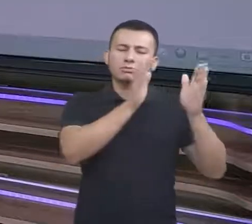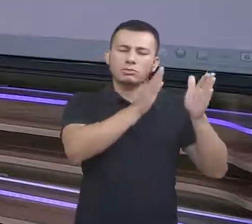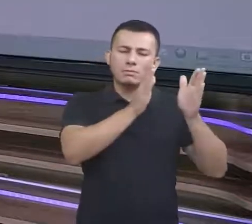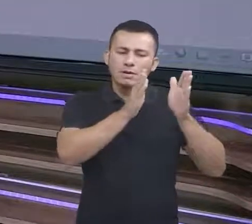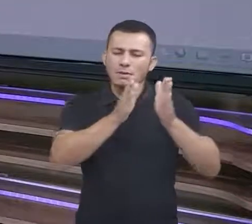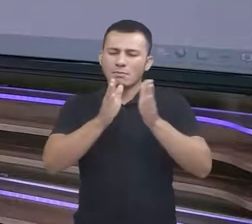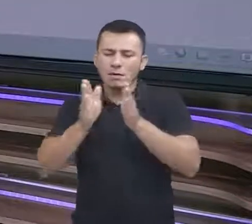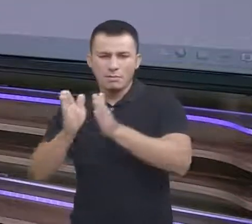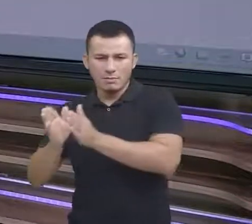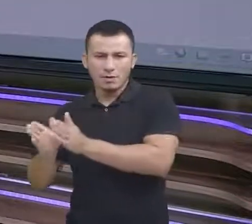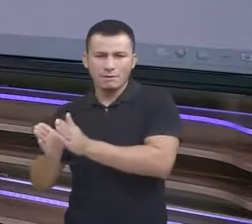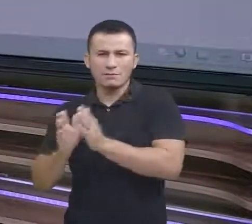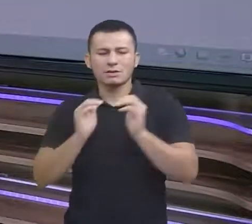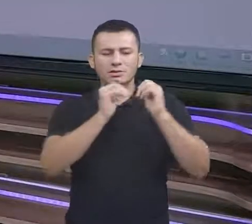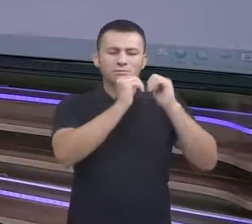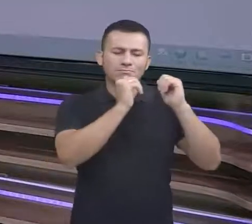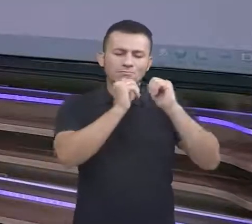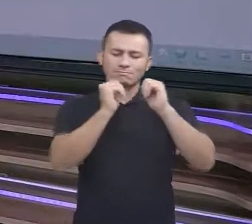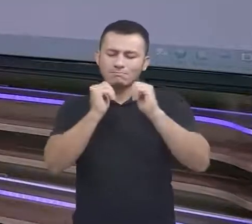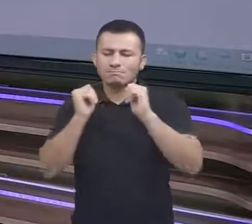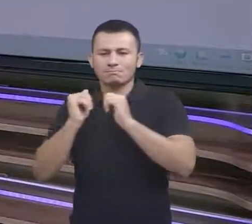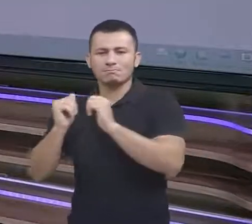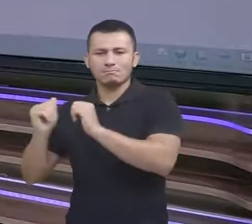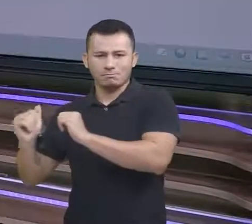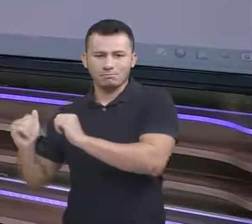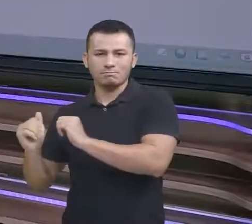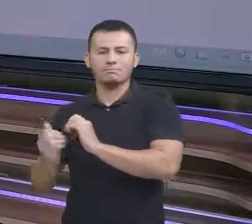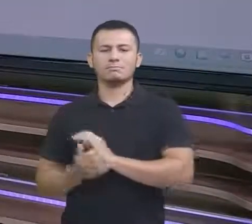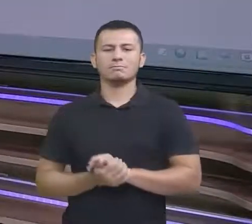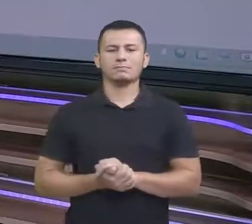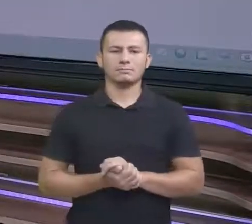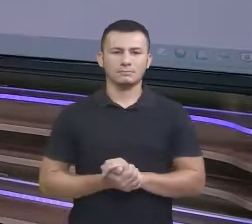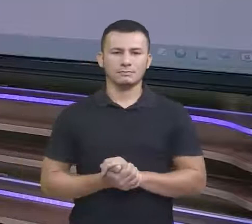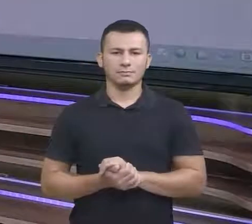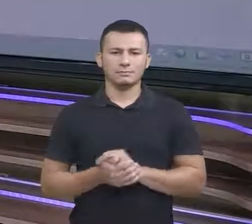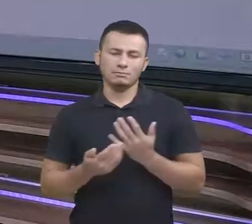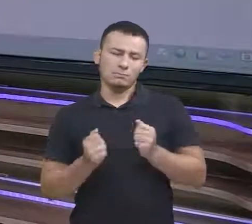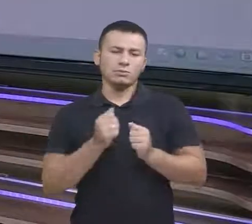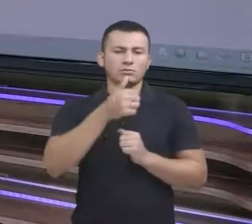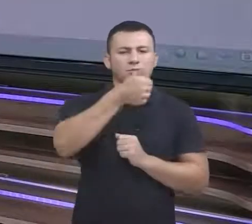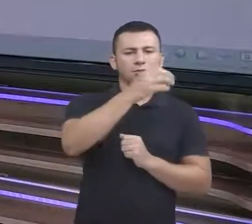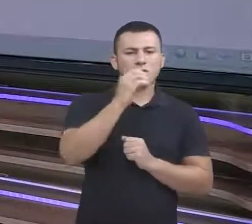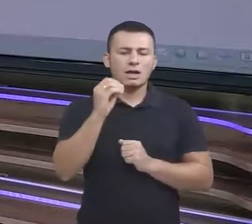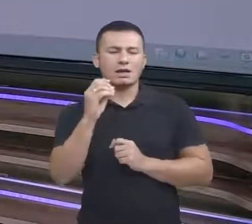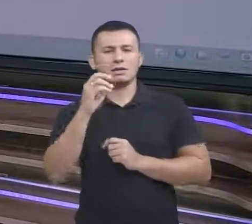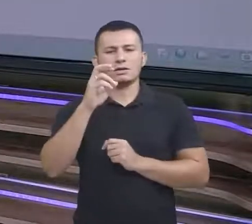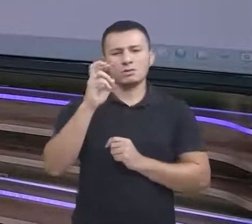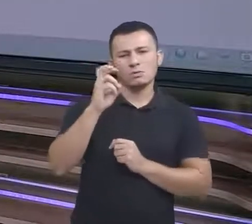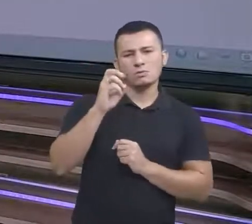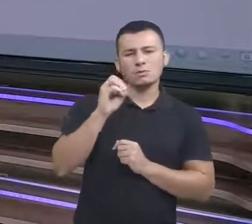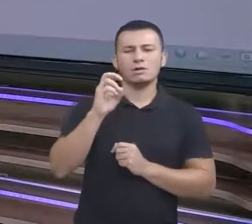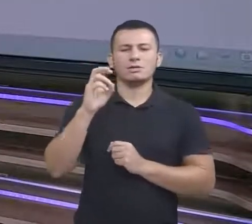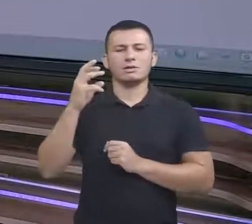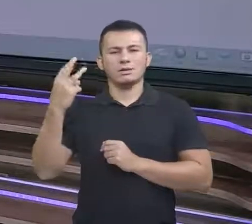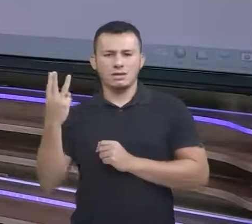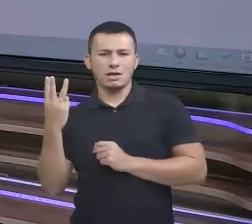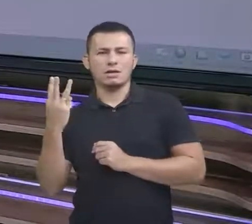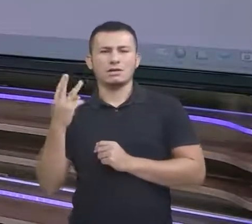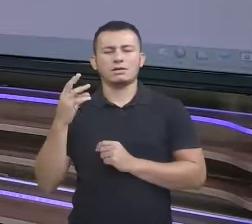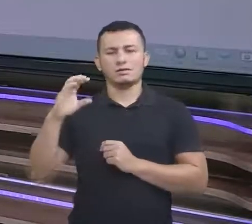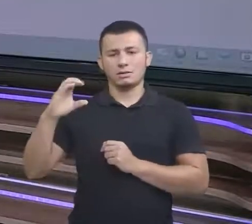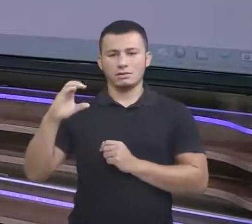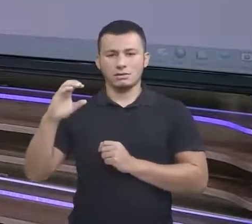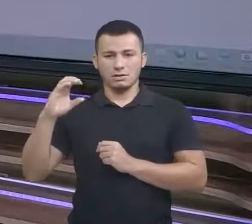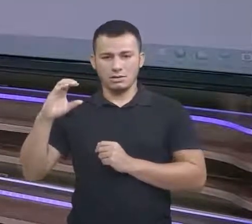com eu posso dividir ele em partezinhas com caos Tenho 53 e centena